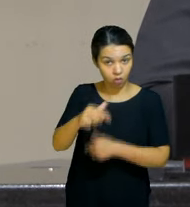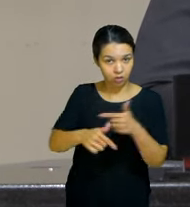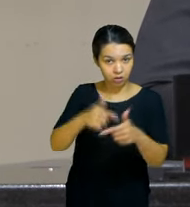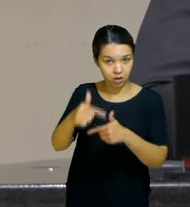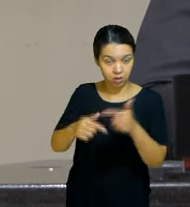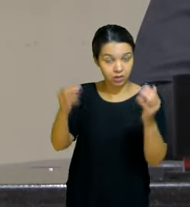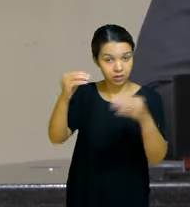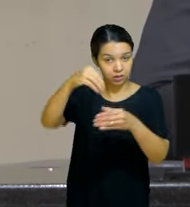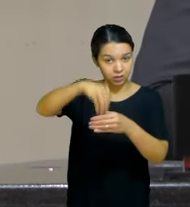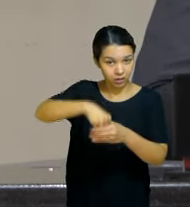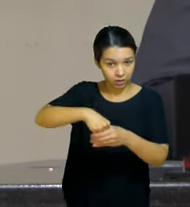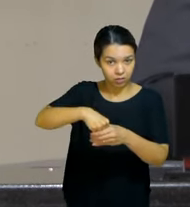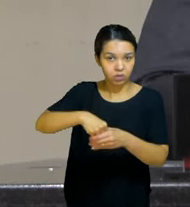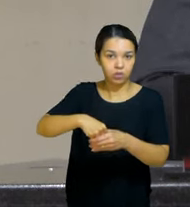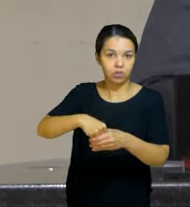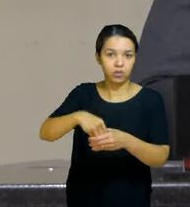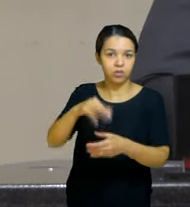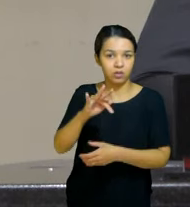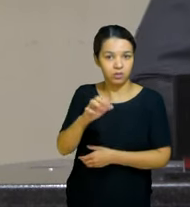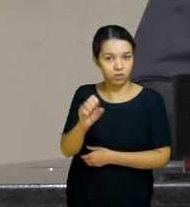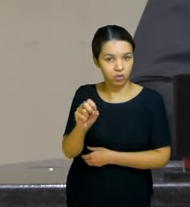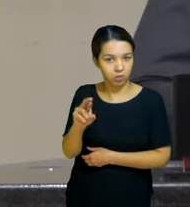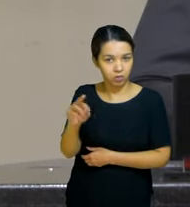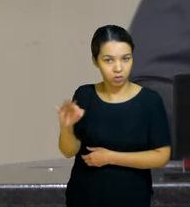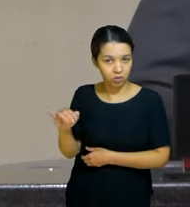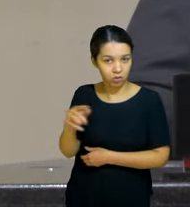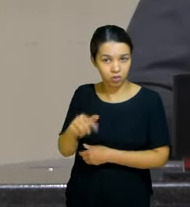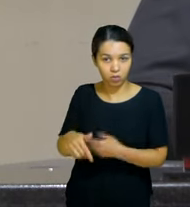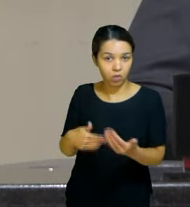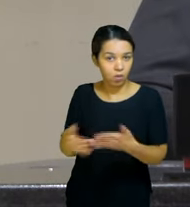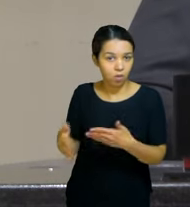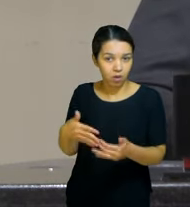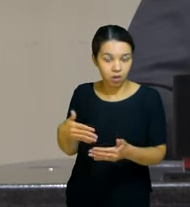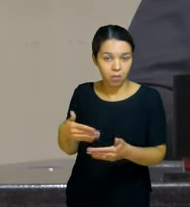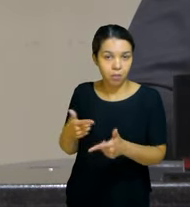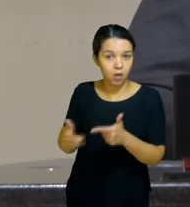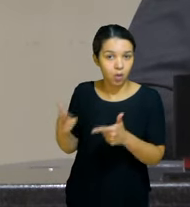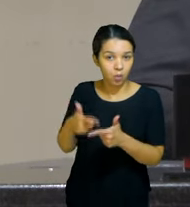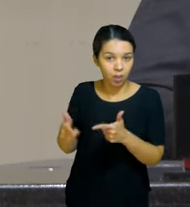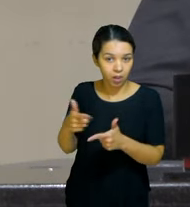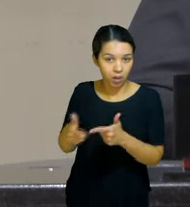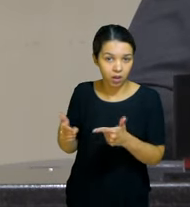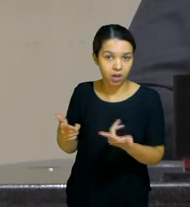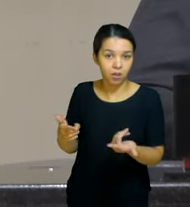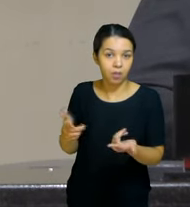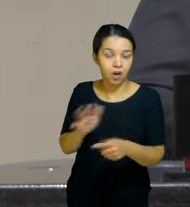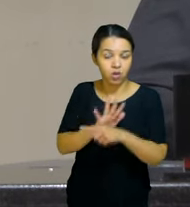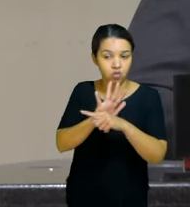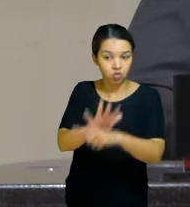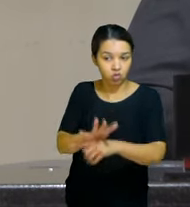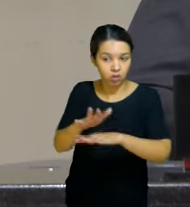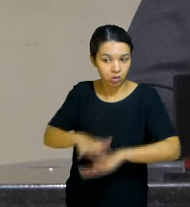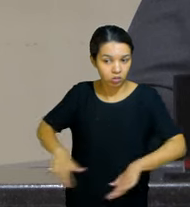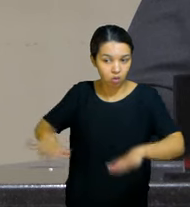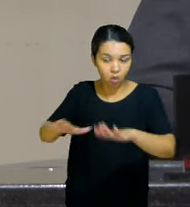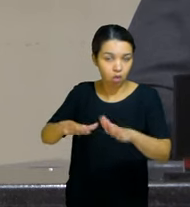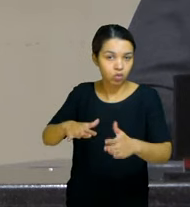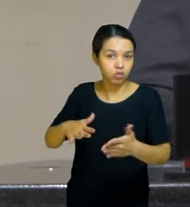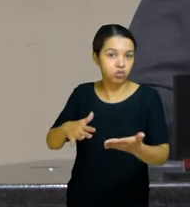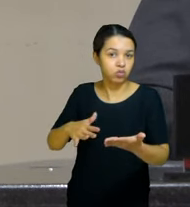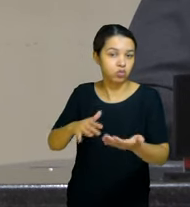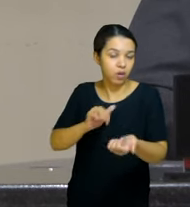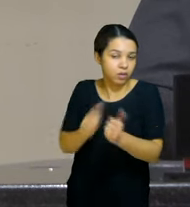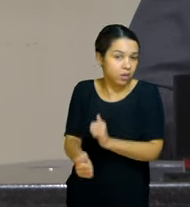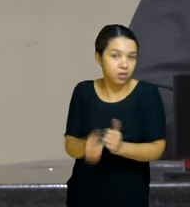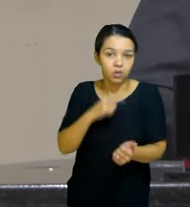momento, o que torna quase que inviável a execução de qualquer programa que atende todos os atletas de Santa Catarina. Então, o